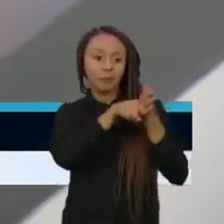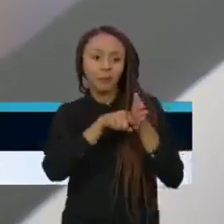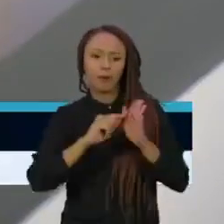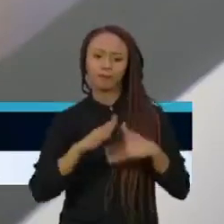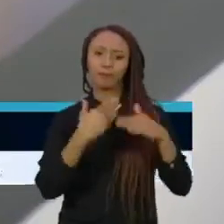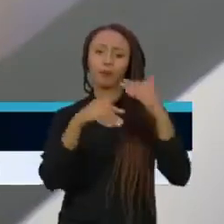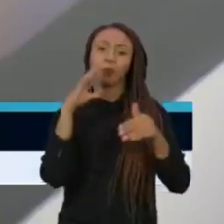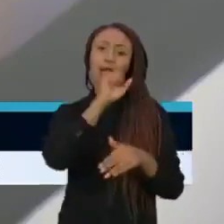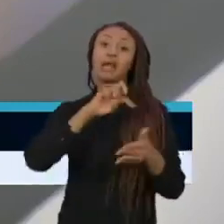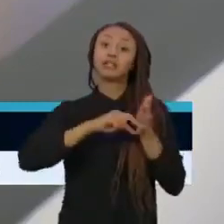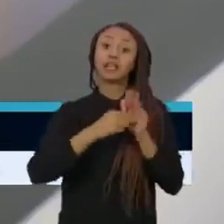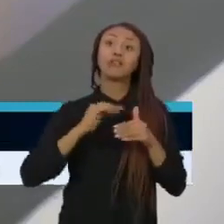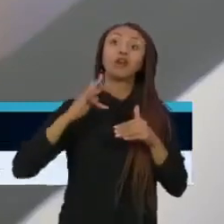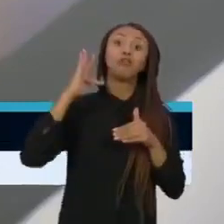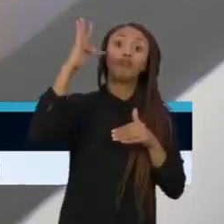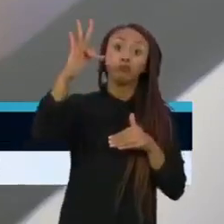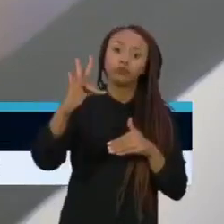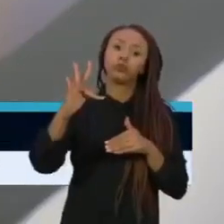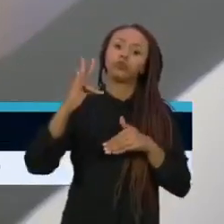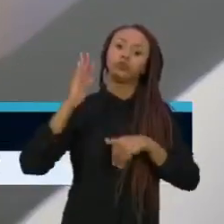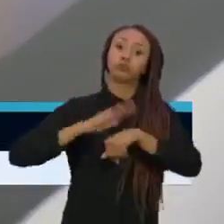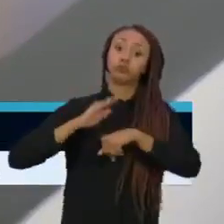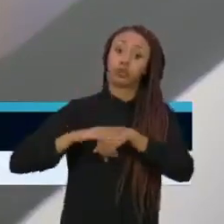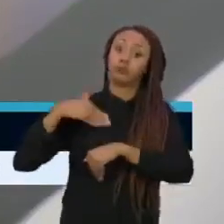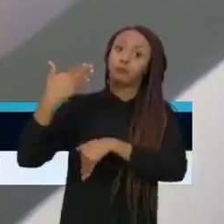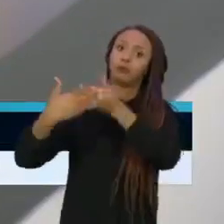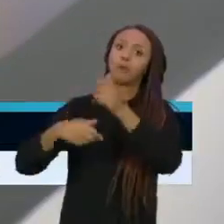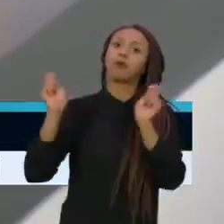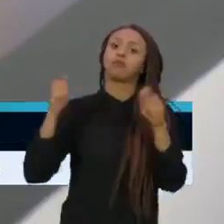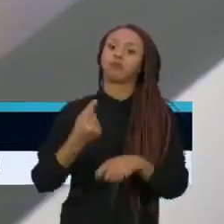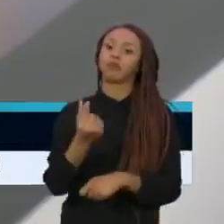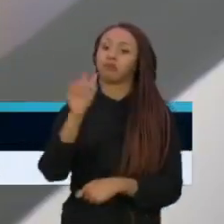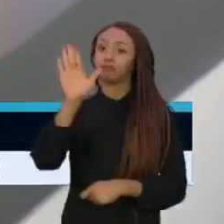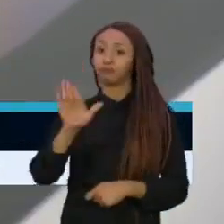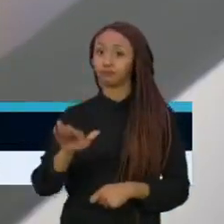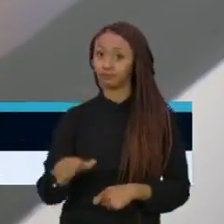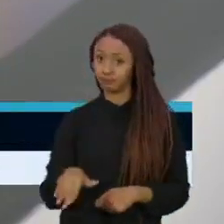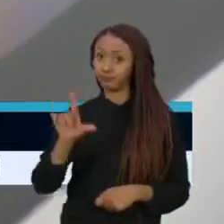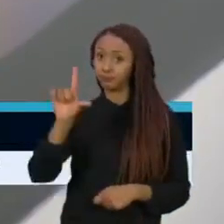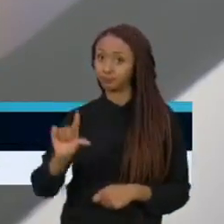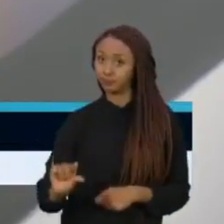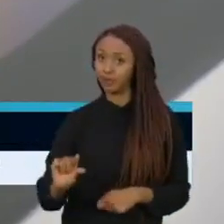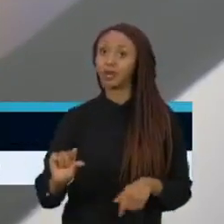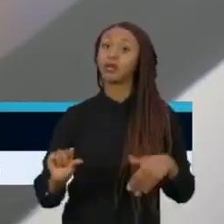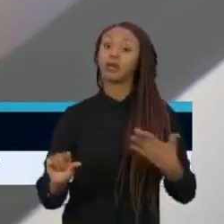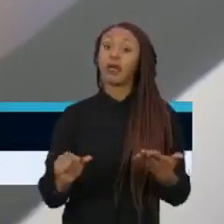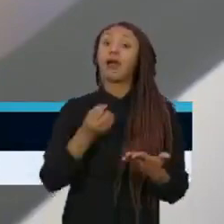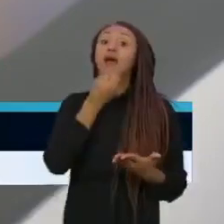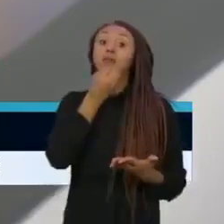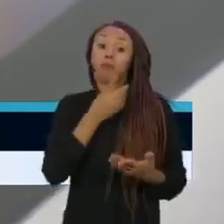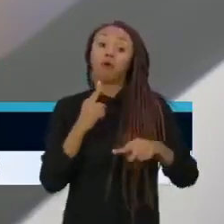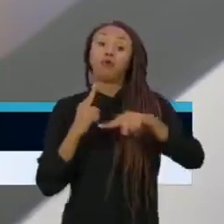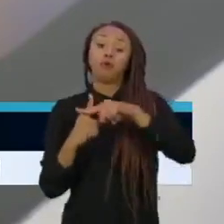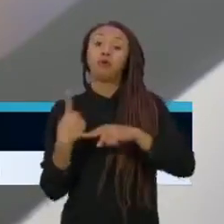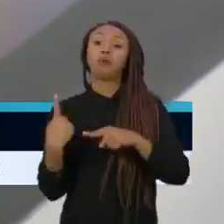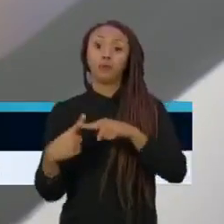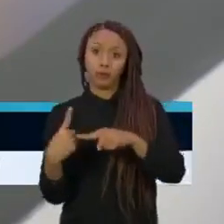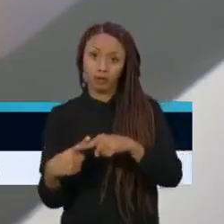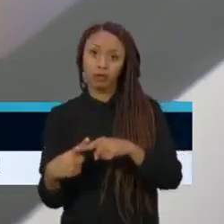ser um legado bom. E, com o tempo, isso baixa o preço. Então, é auspicioso porque o